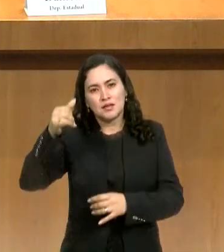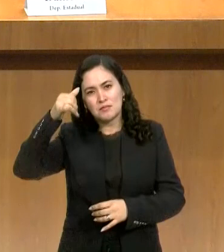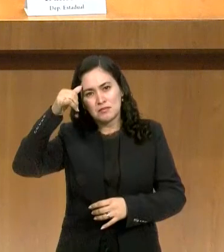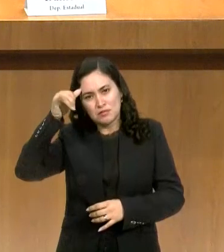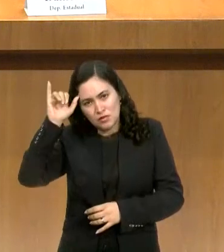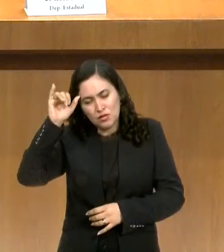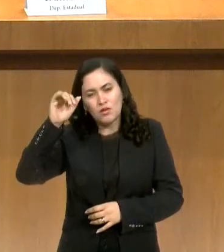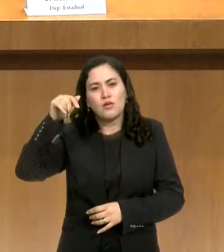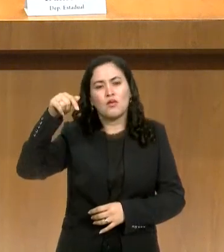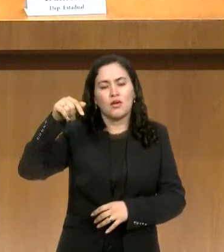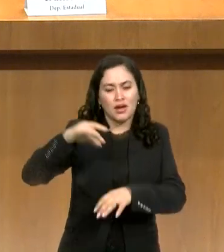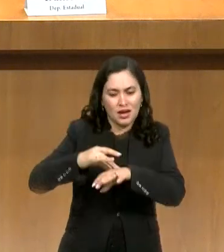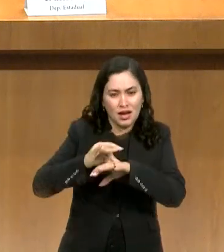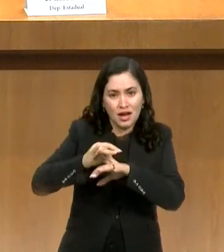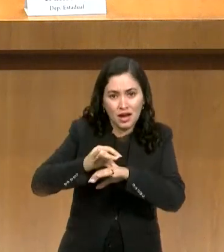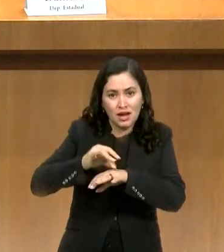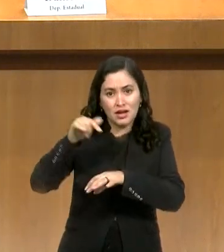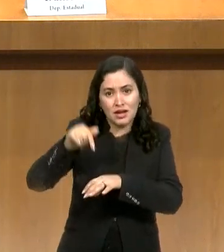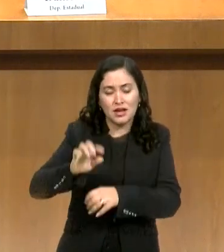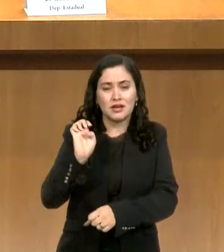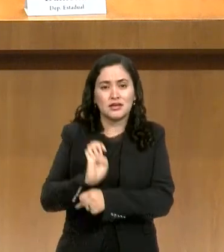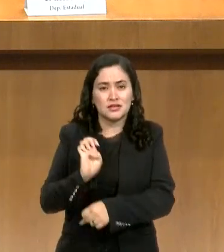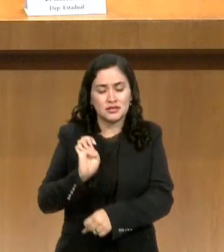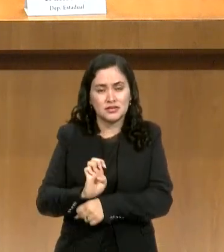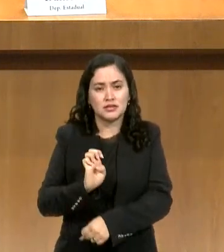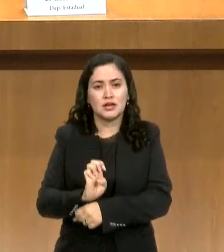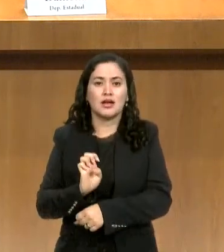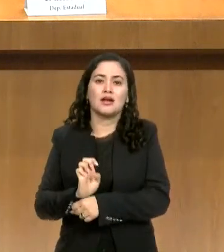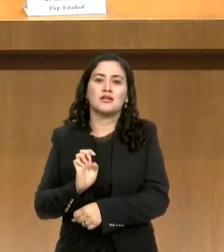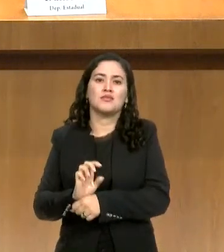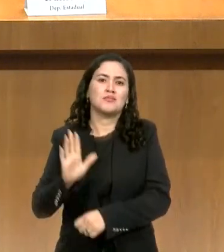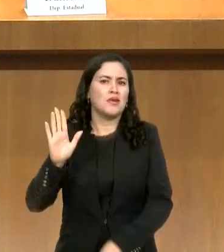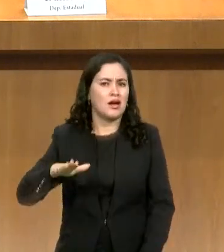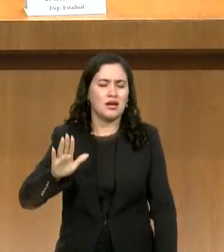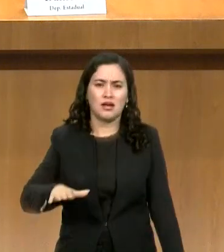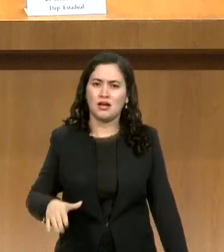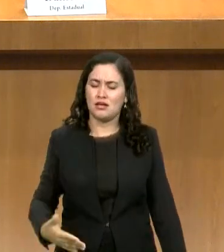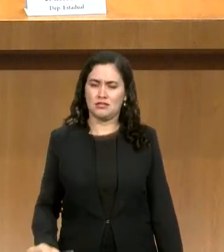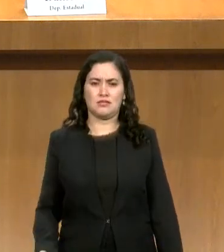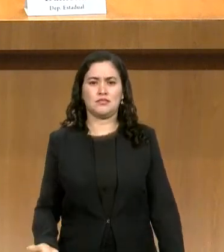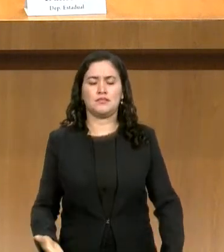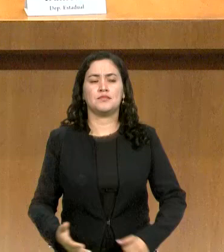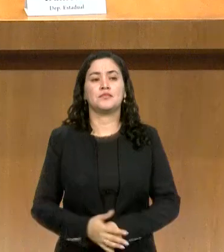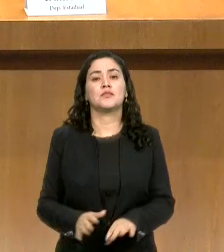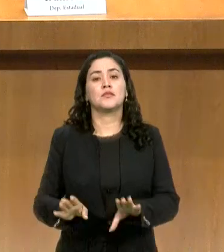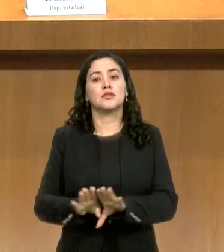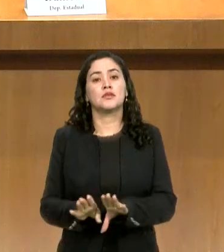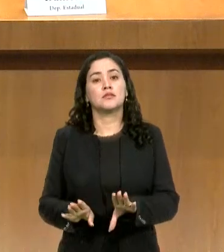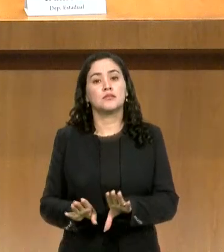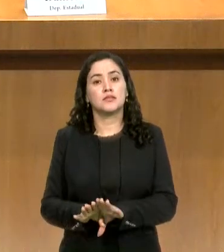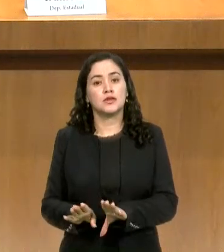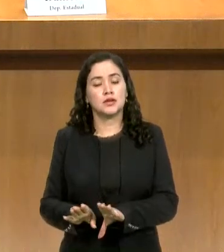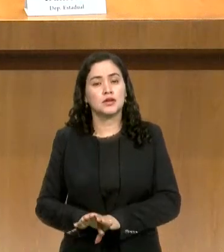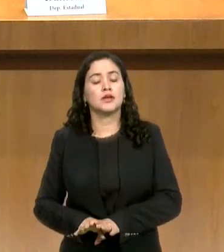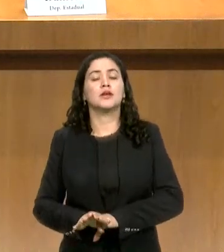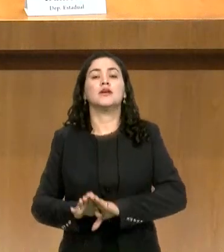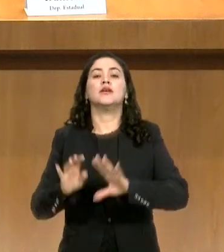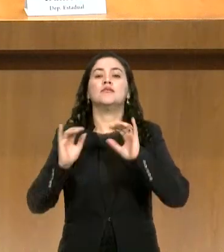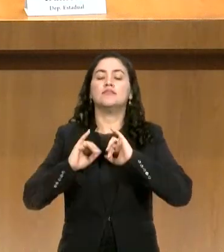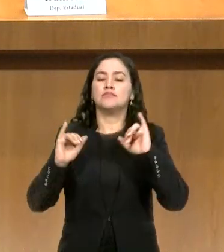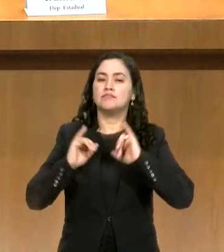Mendonça foi o último a se pronunciar até o momento, falando sobre a reunião da Frente Parlamentar de Agricultura Familiar, que foi aberta este